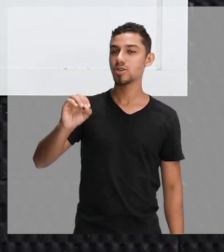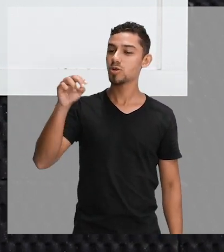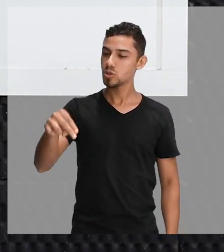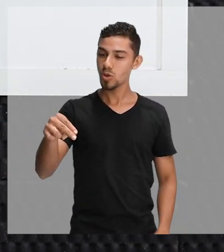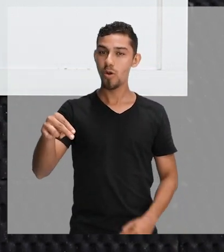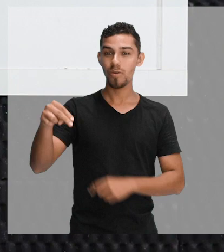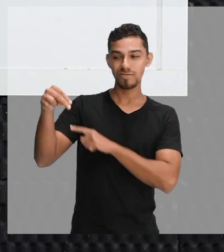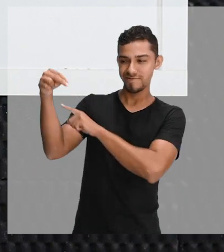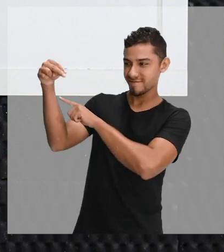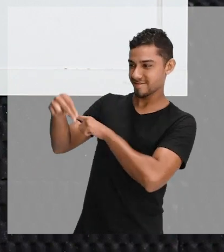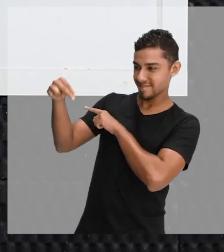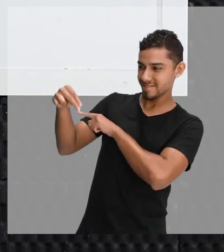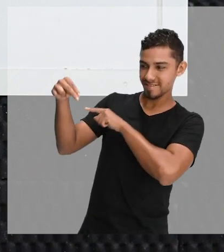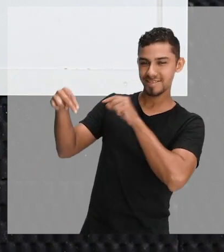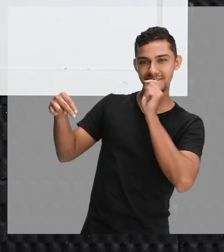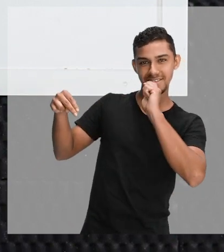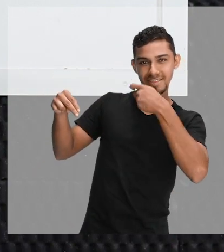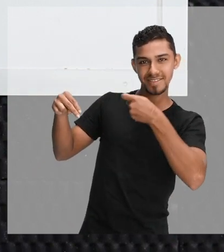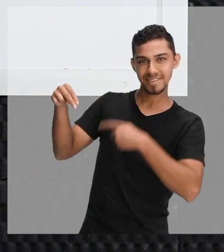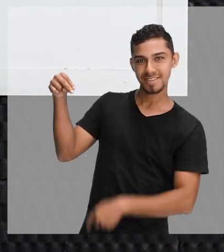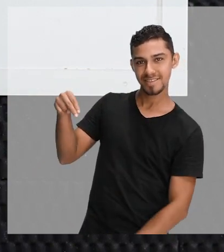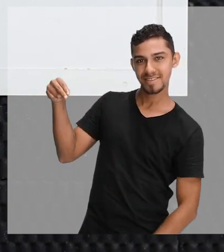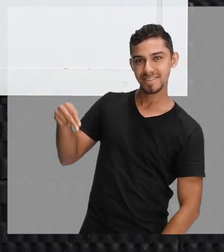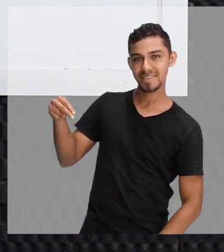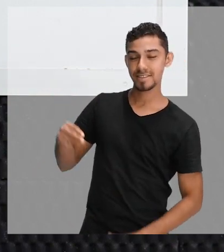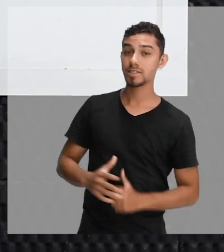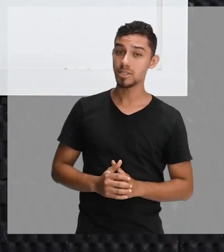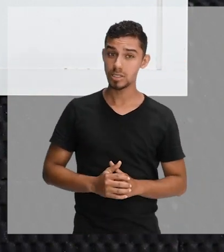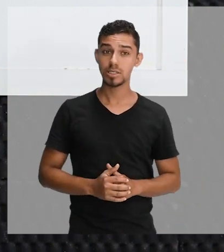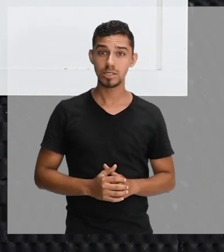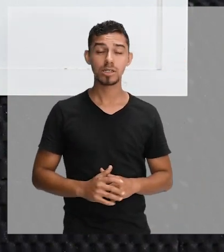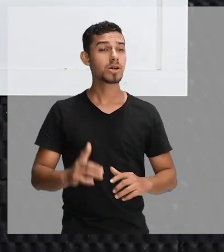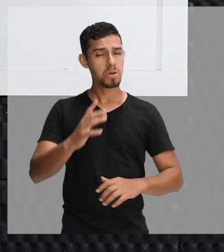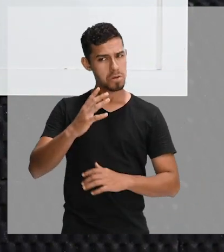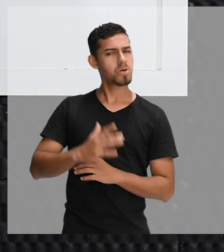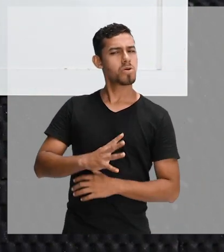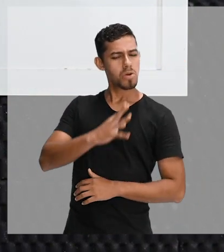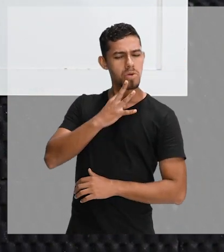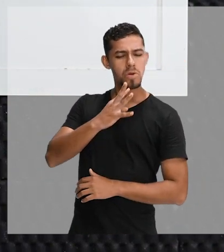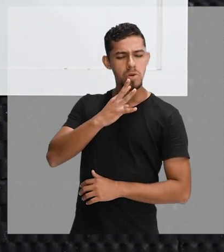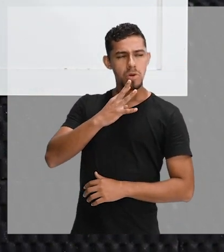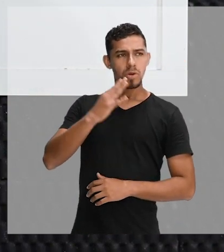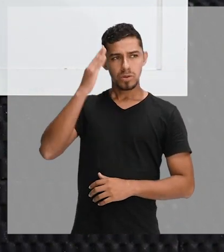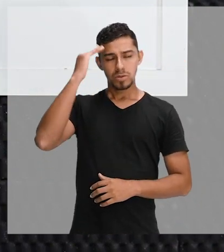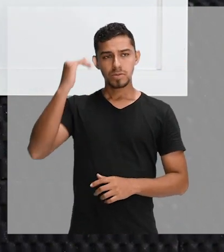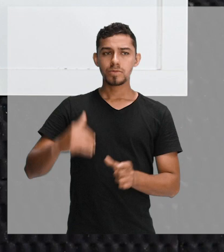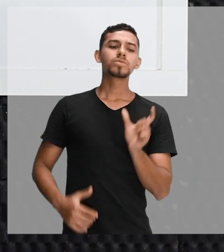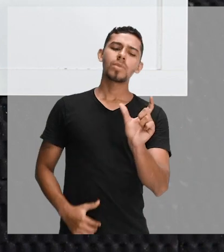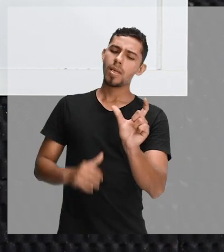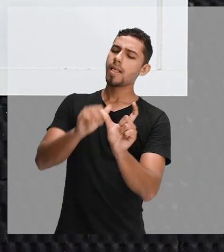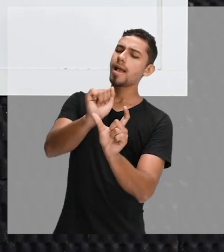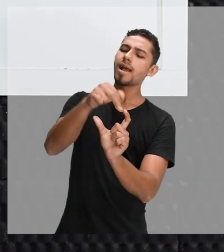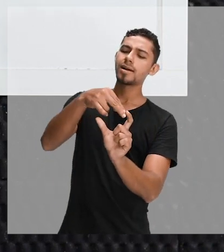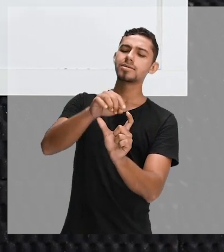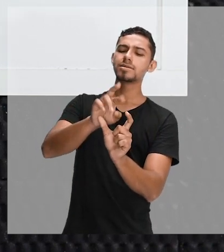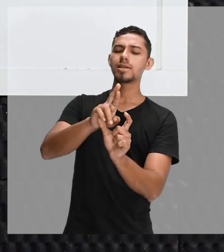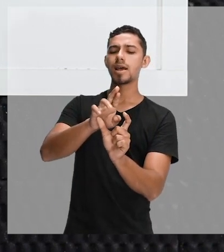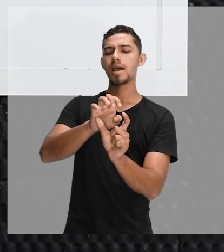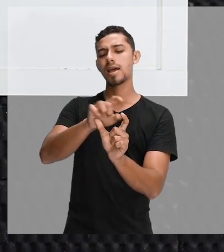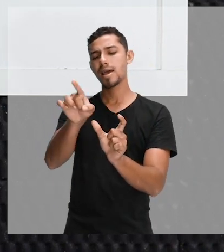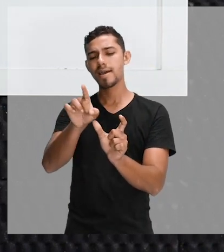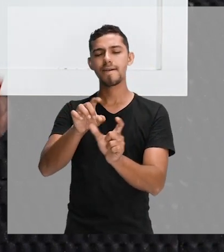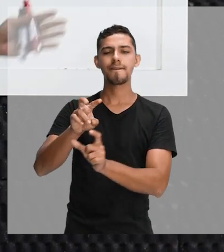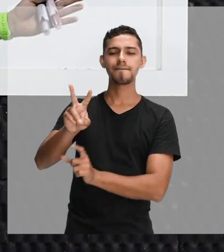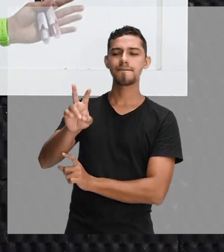Tycho Brahe, grande conhecedor. Um xará meu, André Versalho, por exemplo,